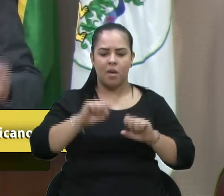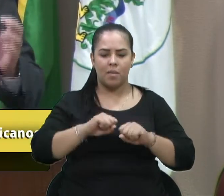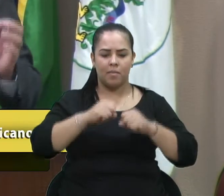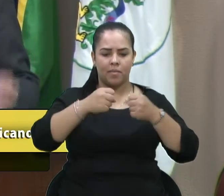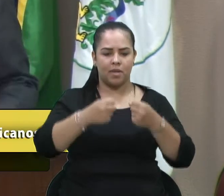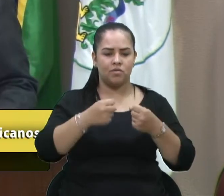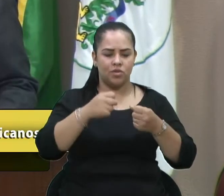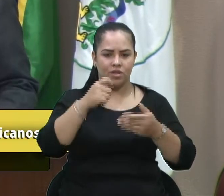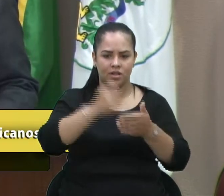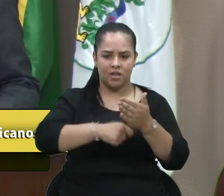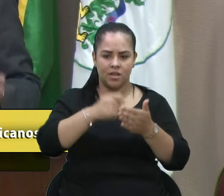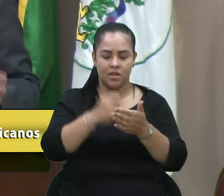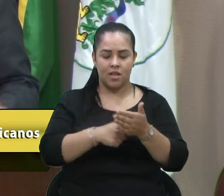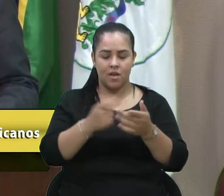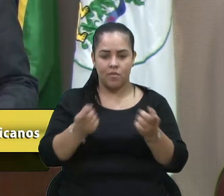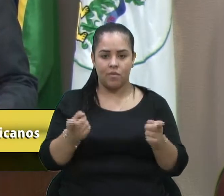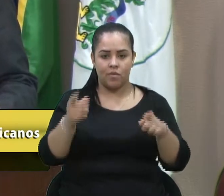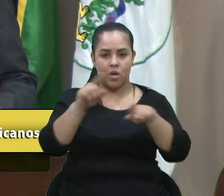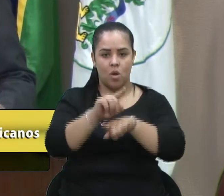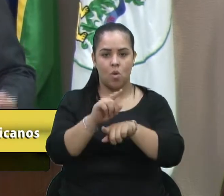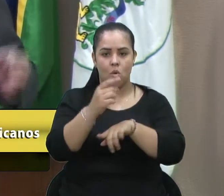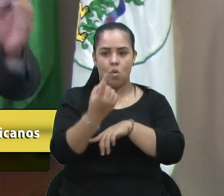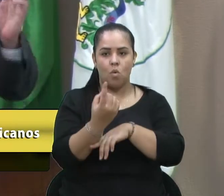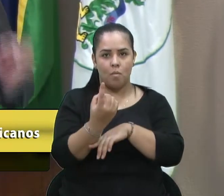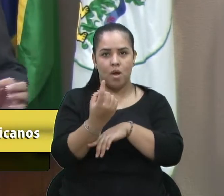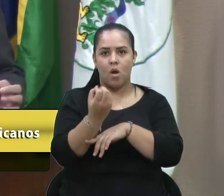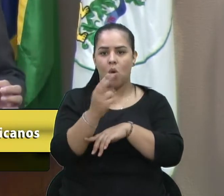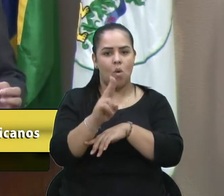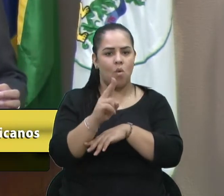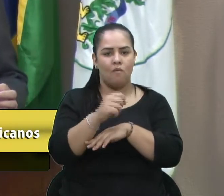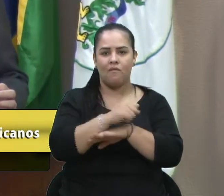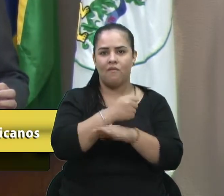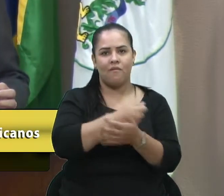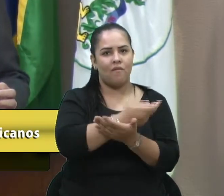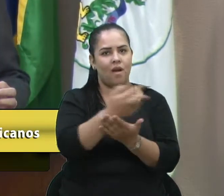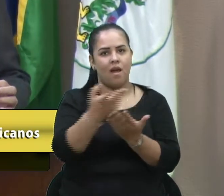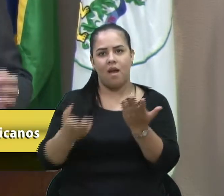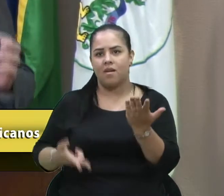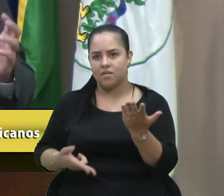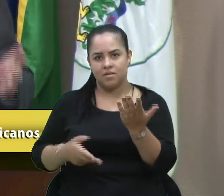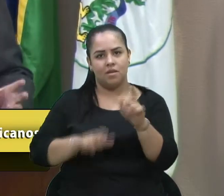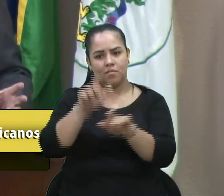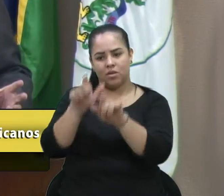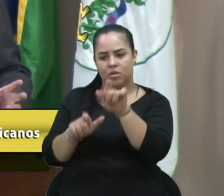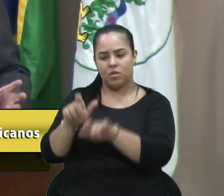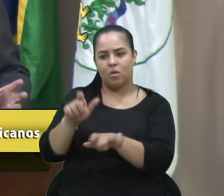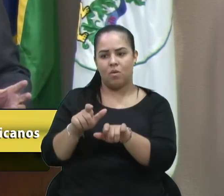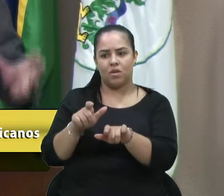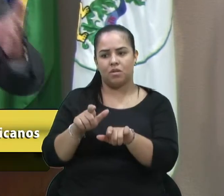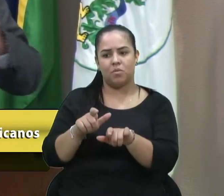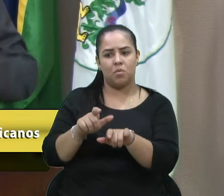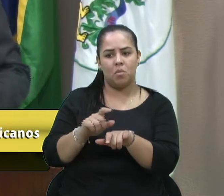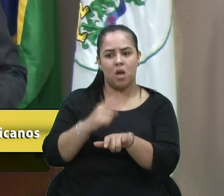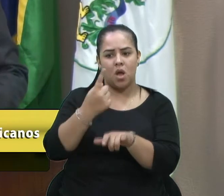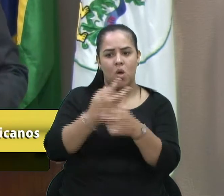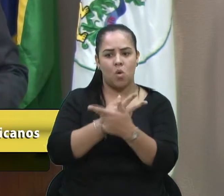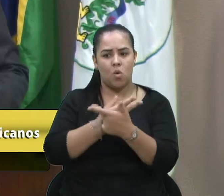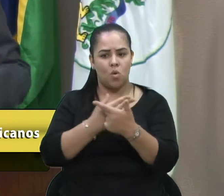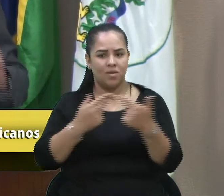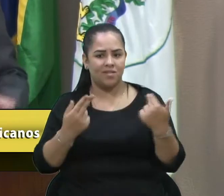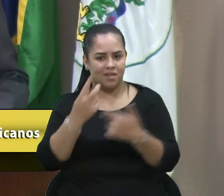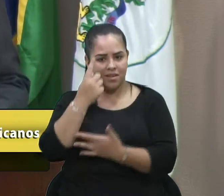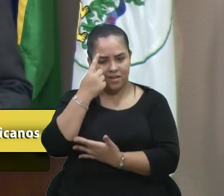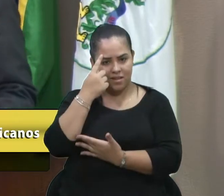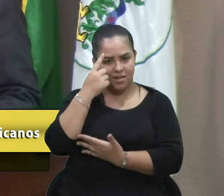ou várias pessoas em prol de uma determinada causa, doutrina, ideologia